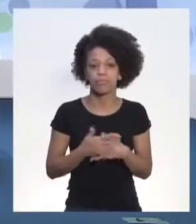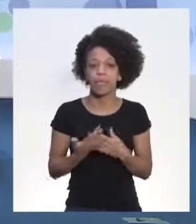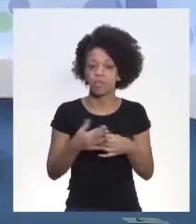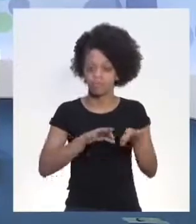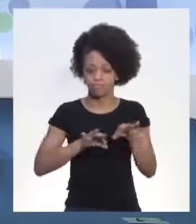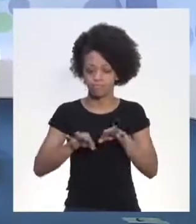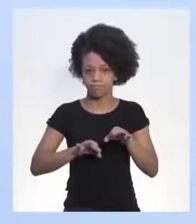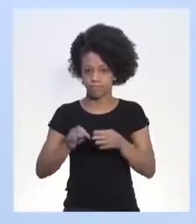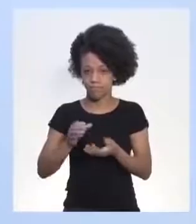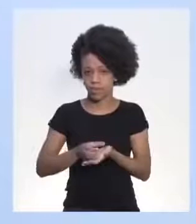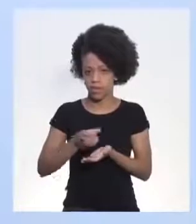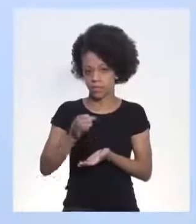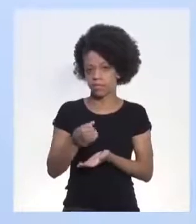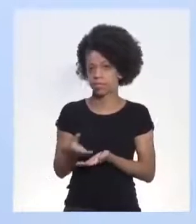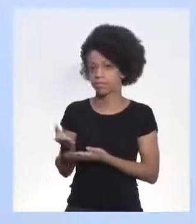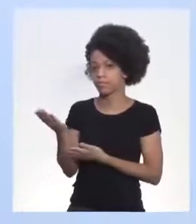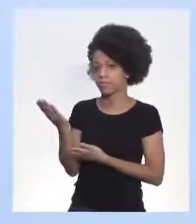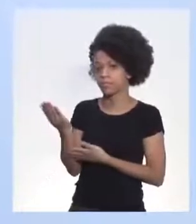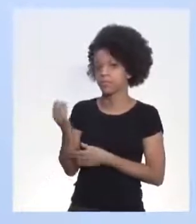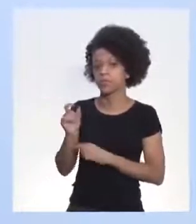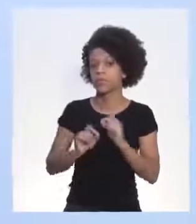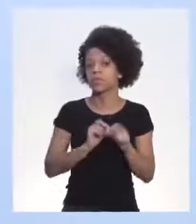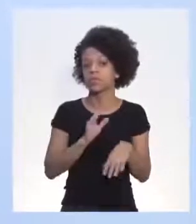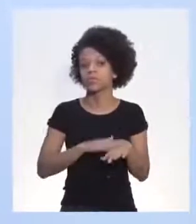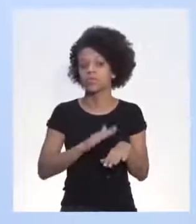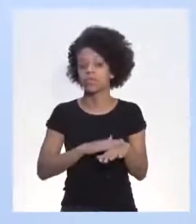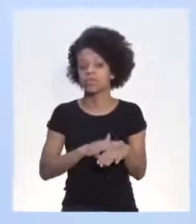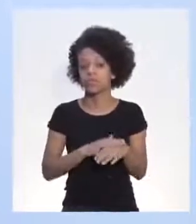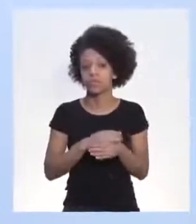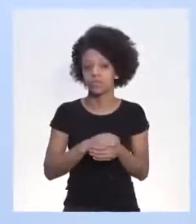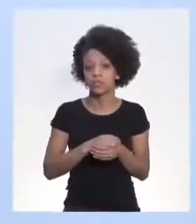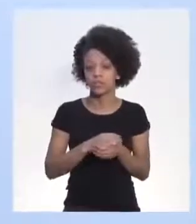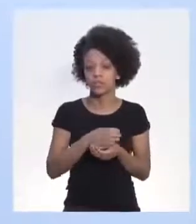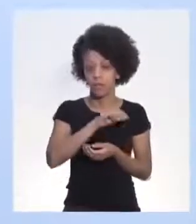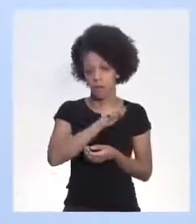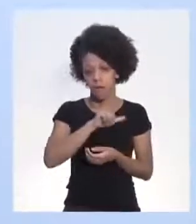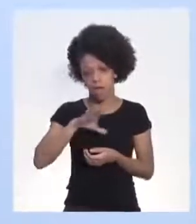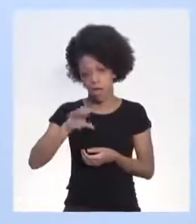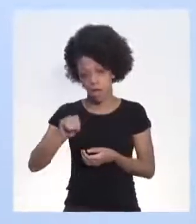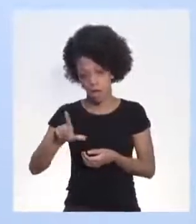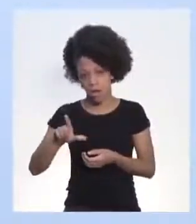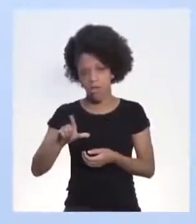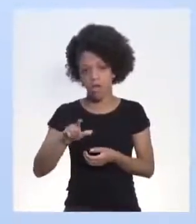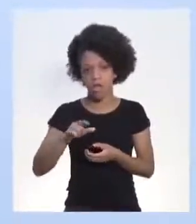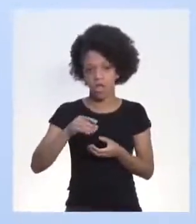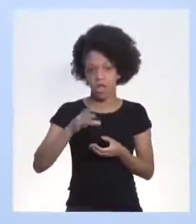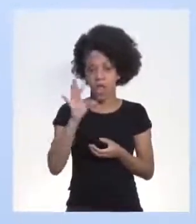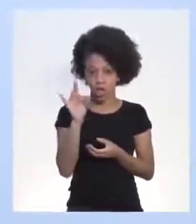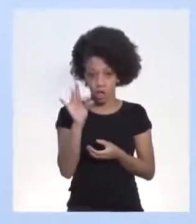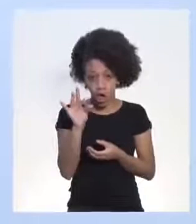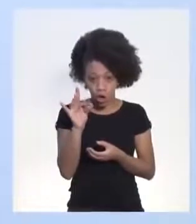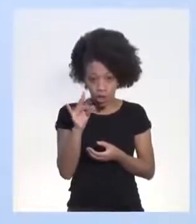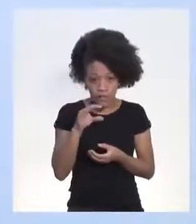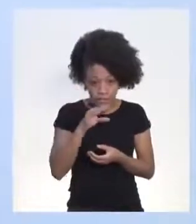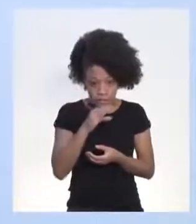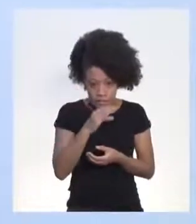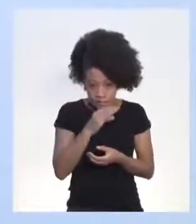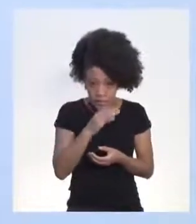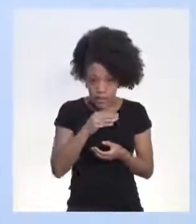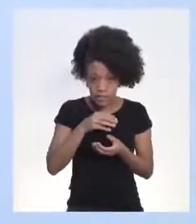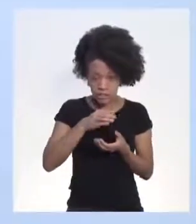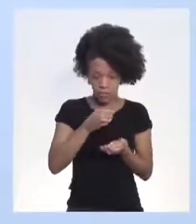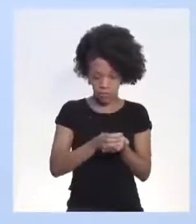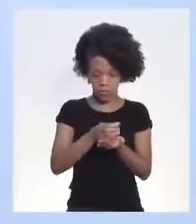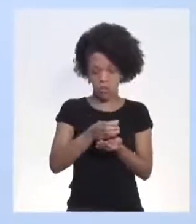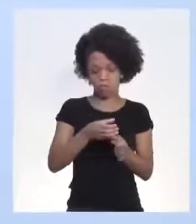para vocês verem. O que eu fiz aqui? Então eu enchi o álcool. Tá vendo isso aqui? Eu coloquei cola quente para poder vedar,